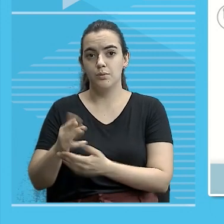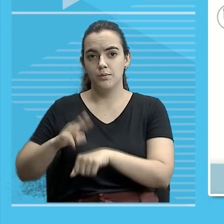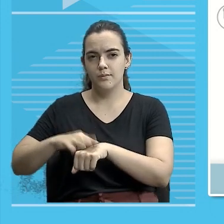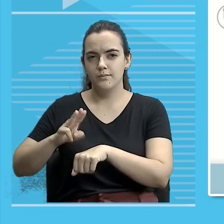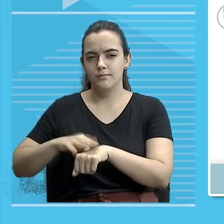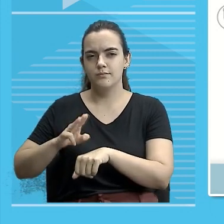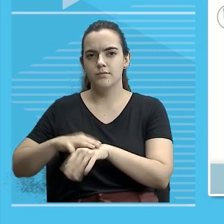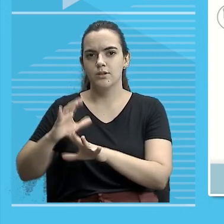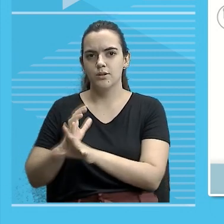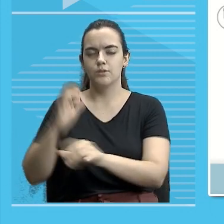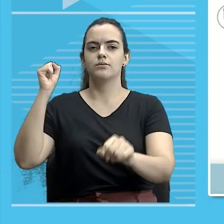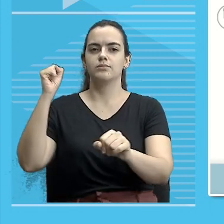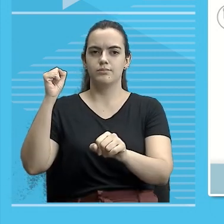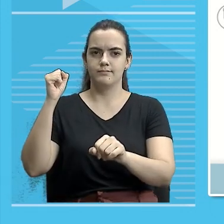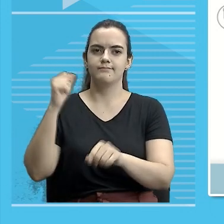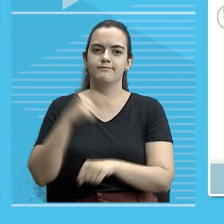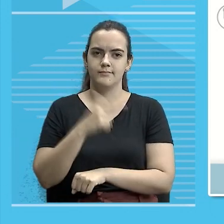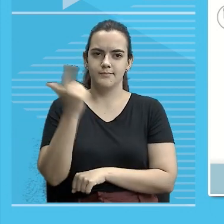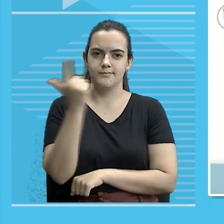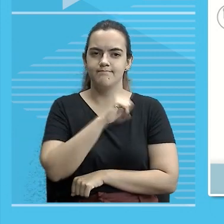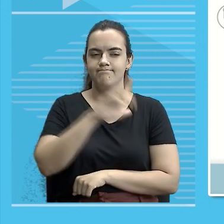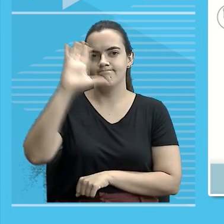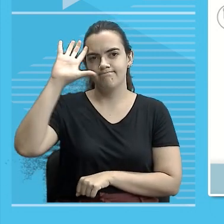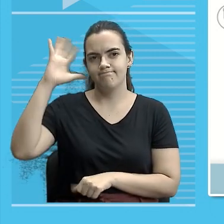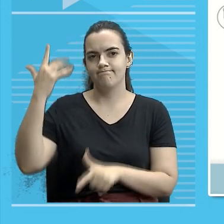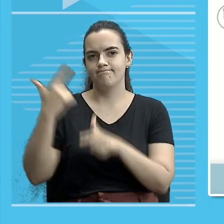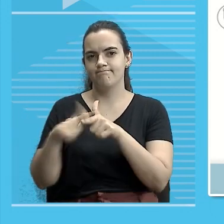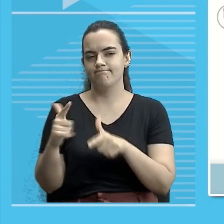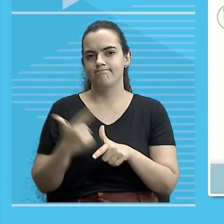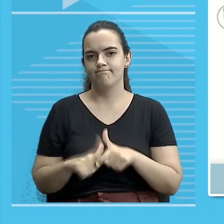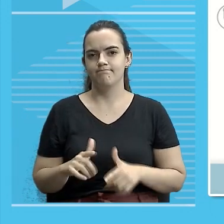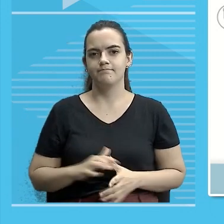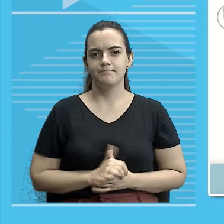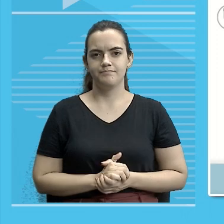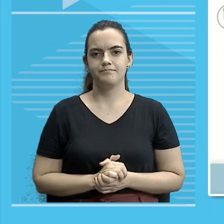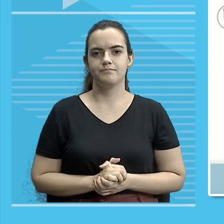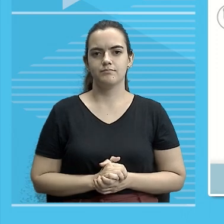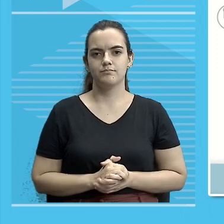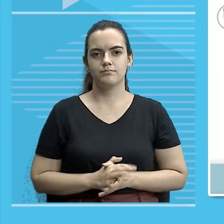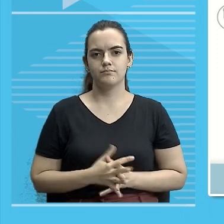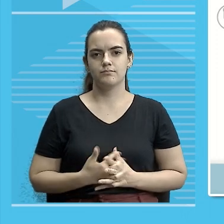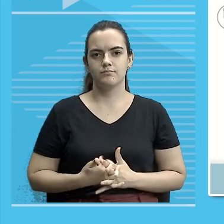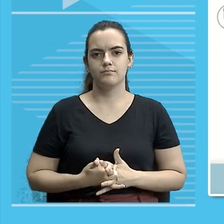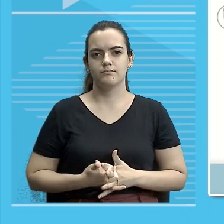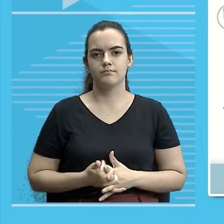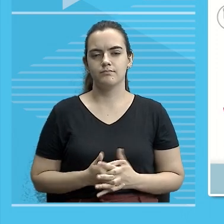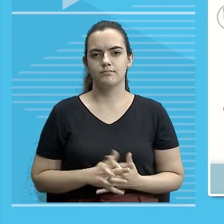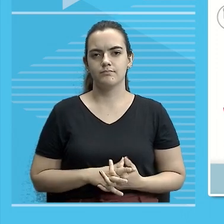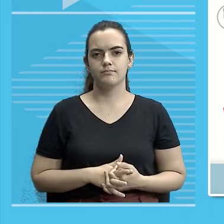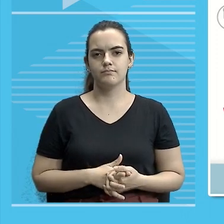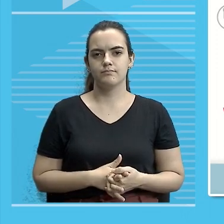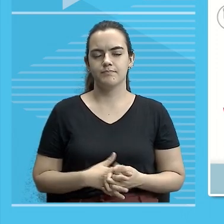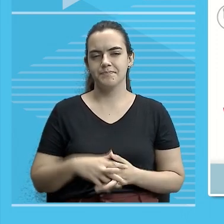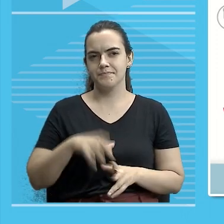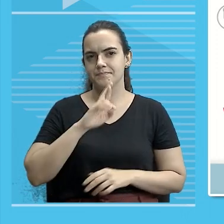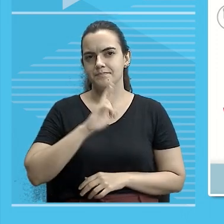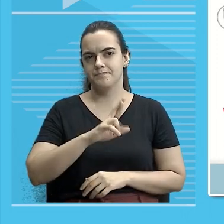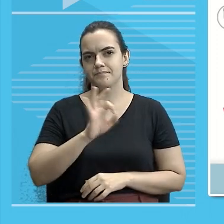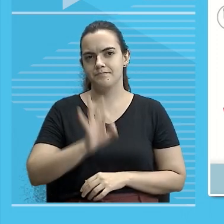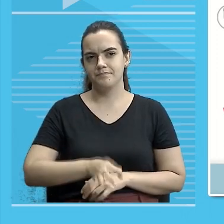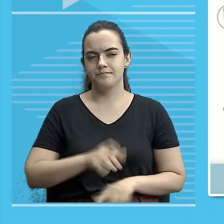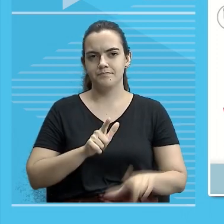para resolver essas questões então a resposta correta letra e